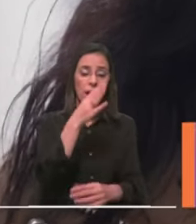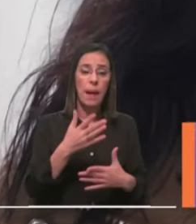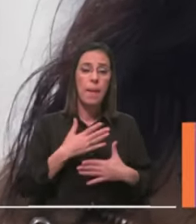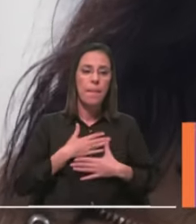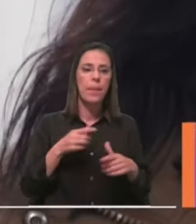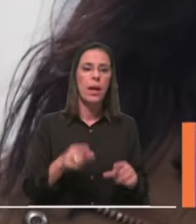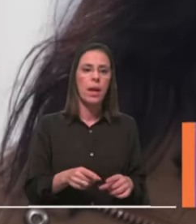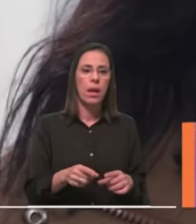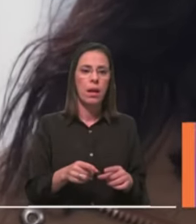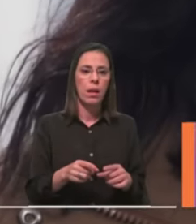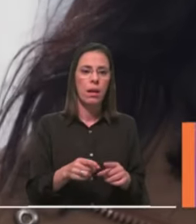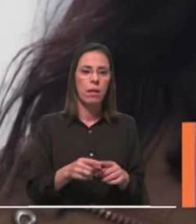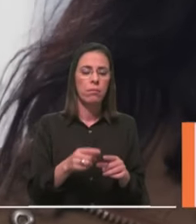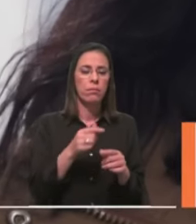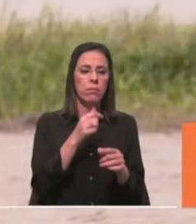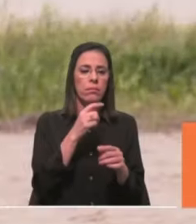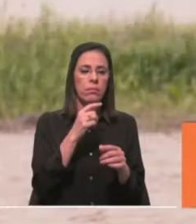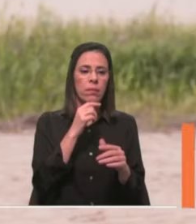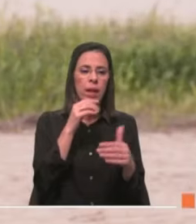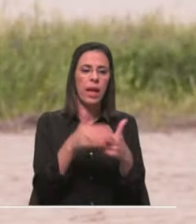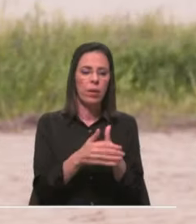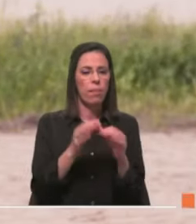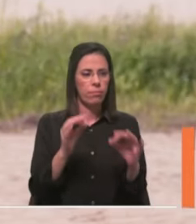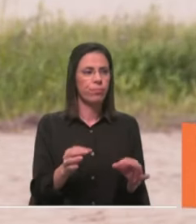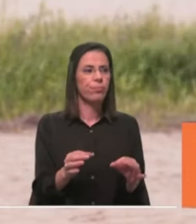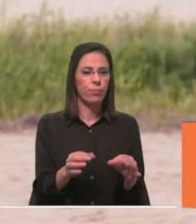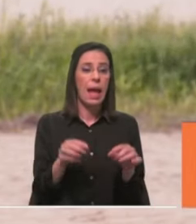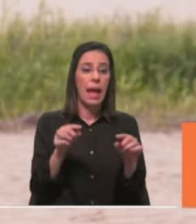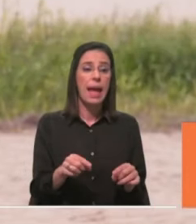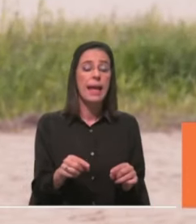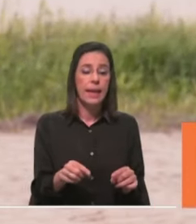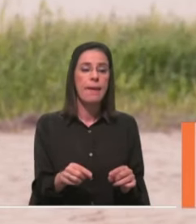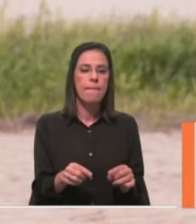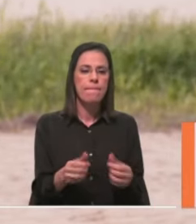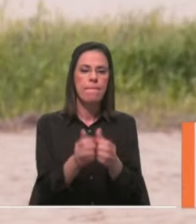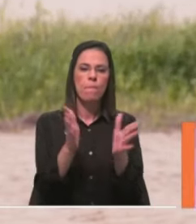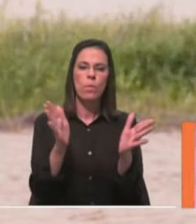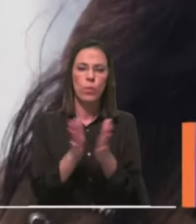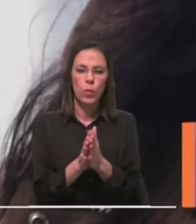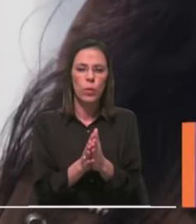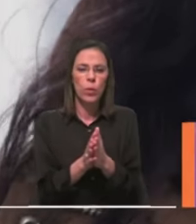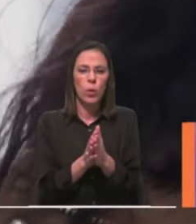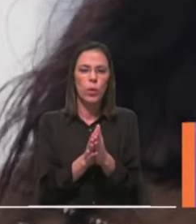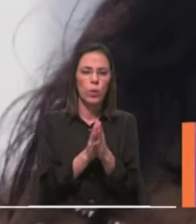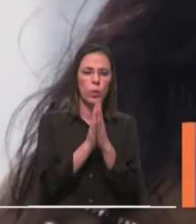isto aqui foi um ritual maçónico. Ou seja, aqui, com todo este...